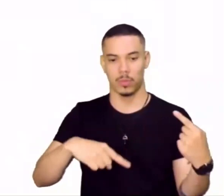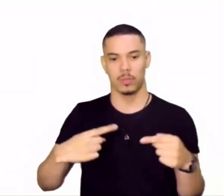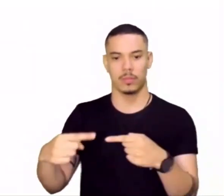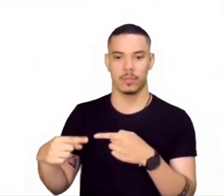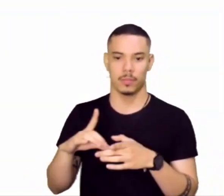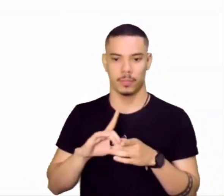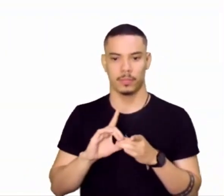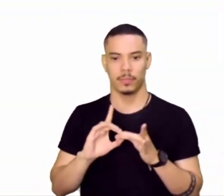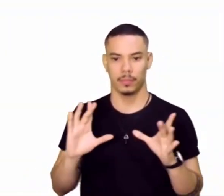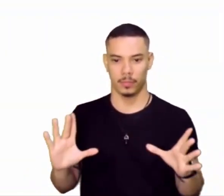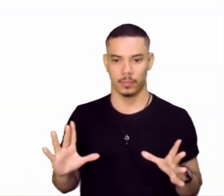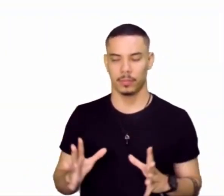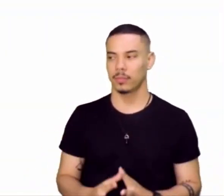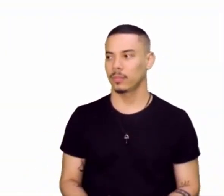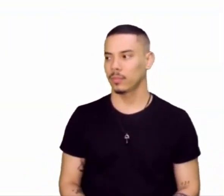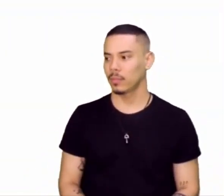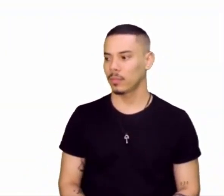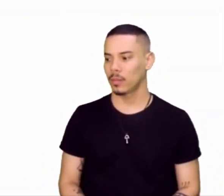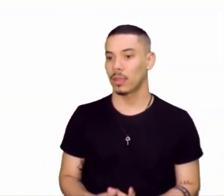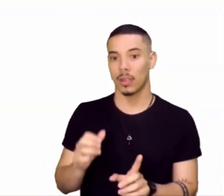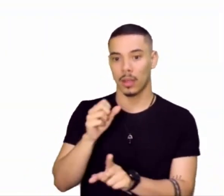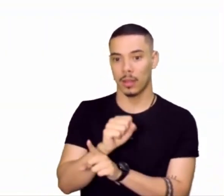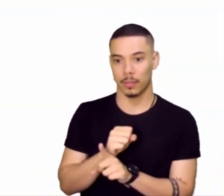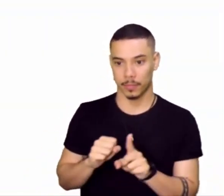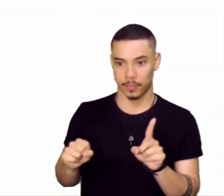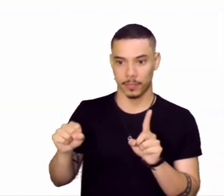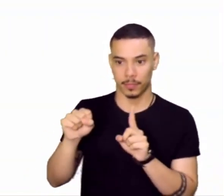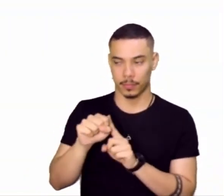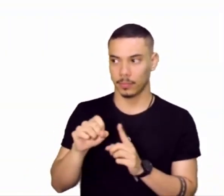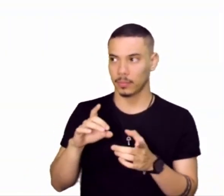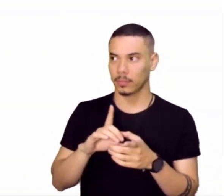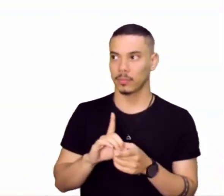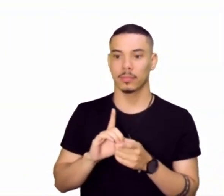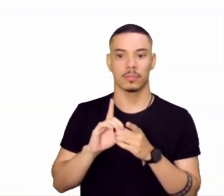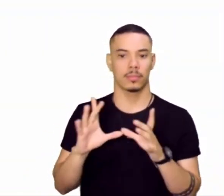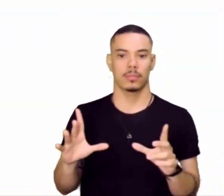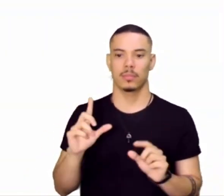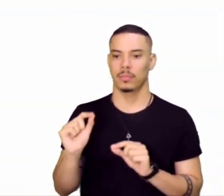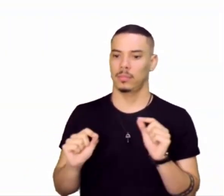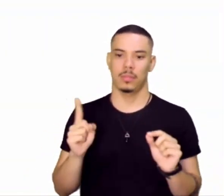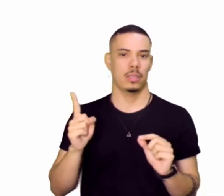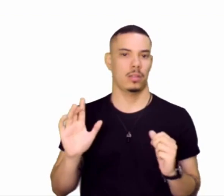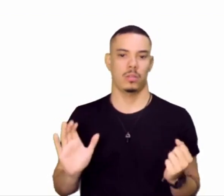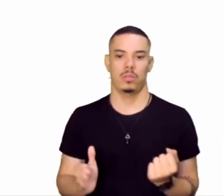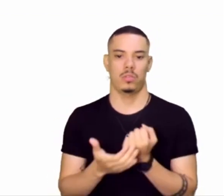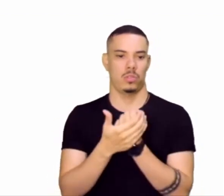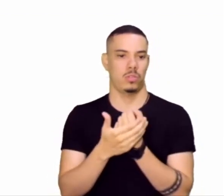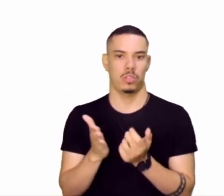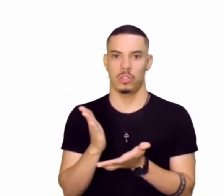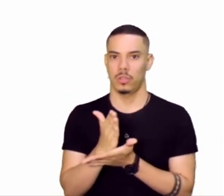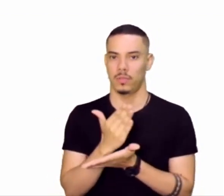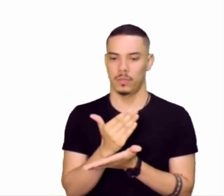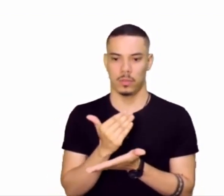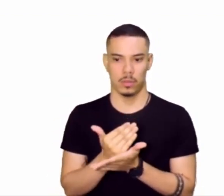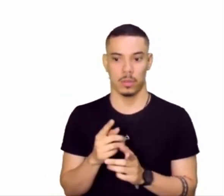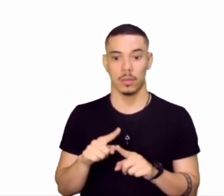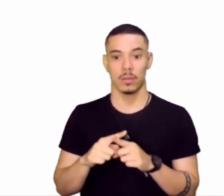democracia. A sociedade democrática, ela é aquela que não esconde suas divisões,